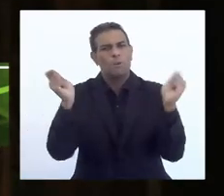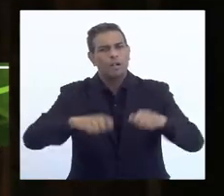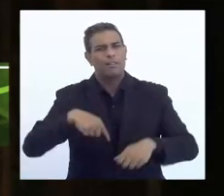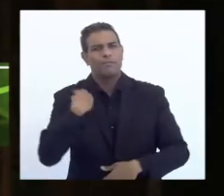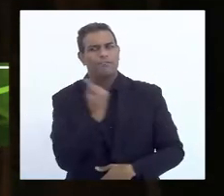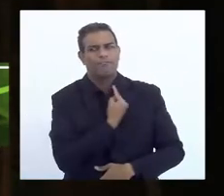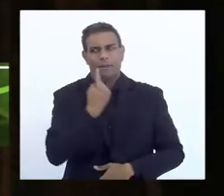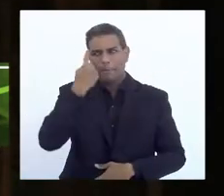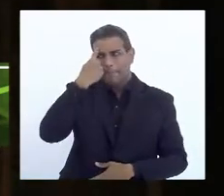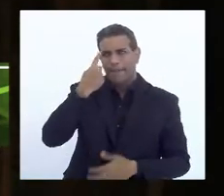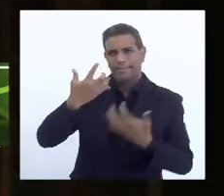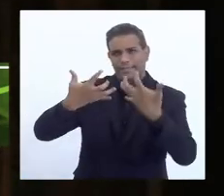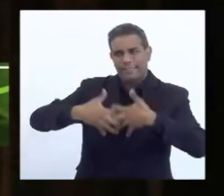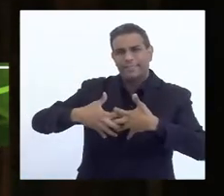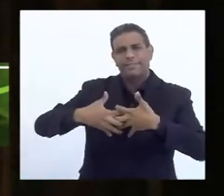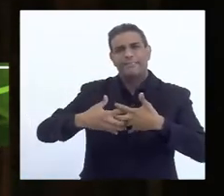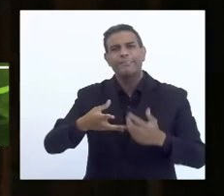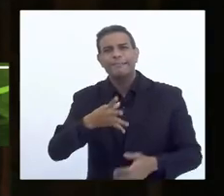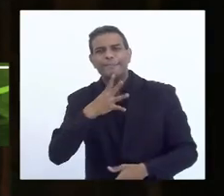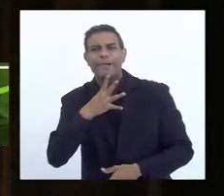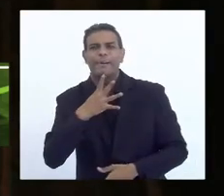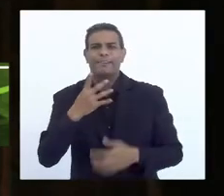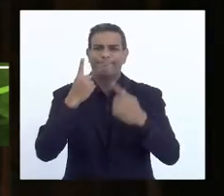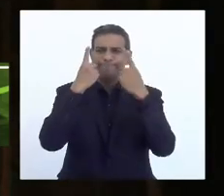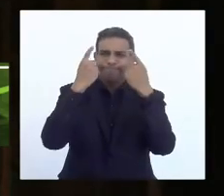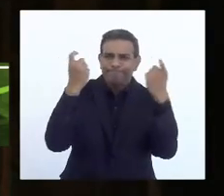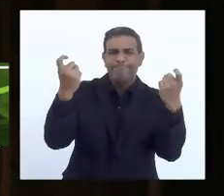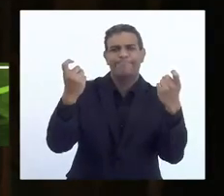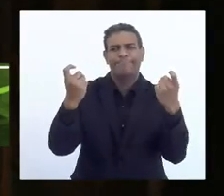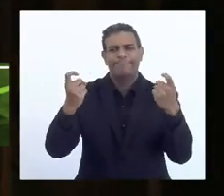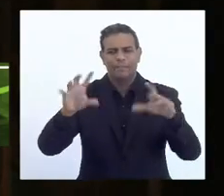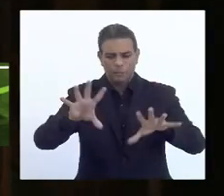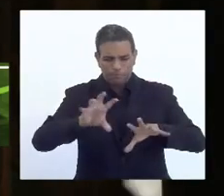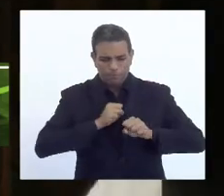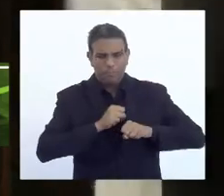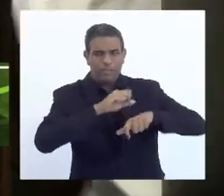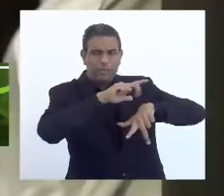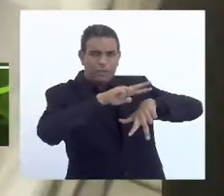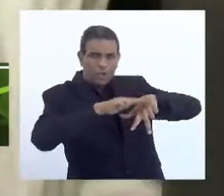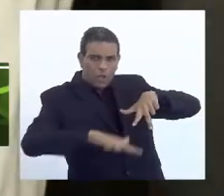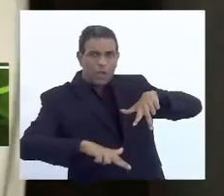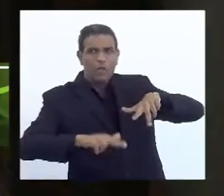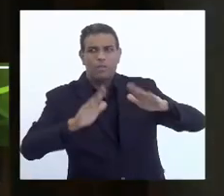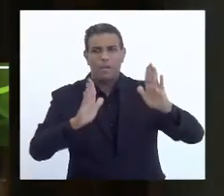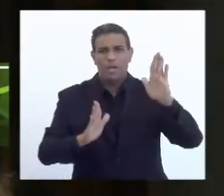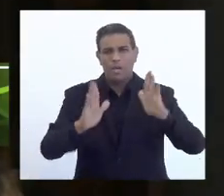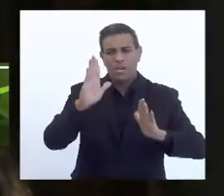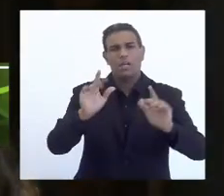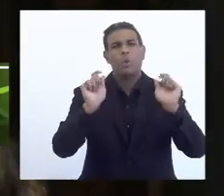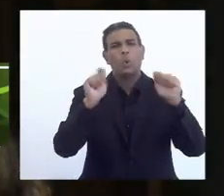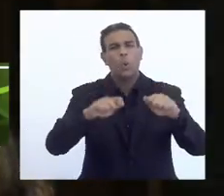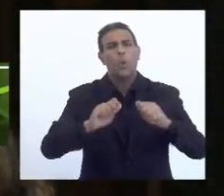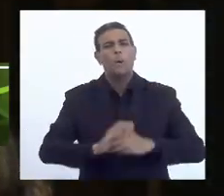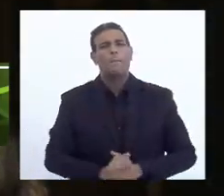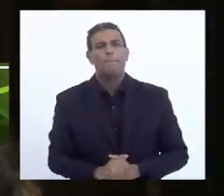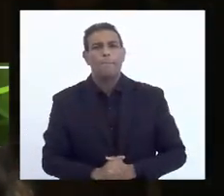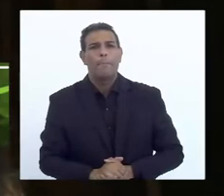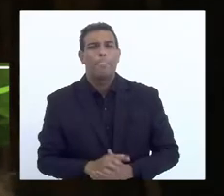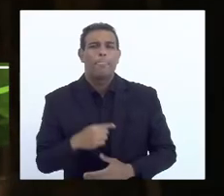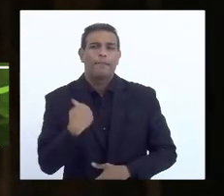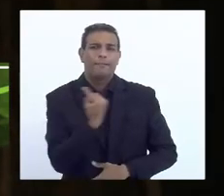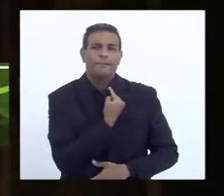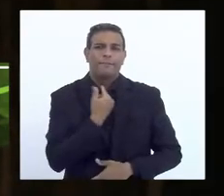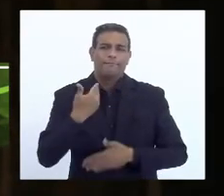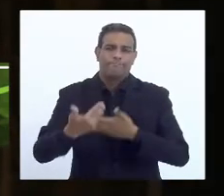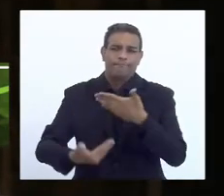espero que ela não tire. Eu conheci a violência política de gênero durante o período da eleição, da última eleição, quando, durante